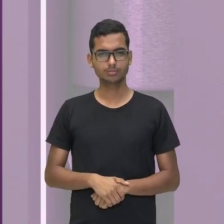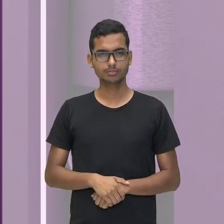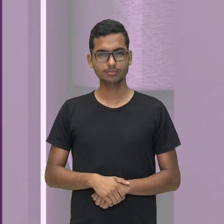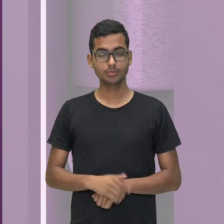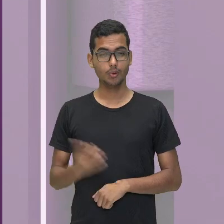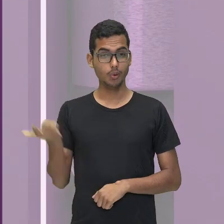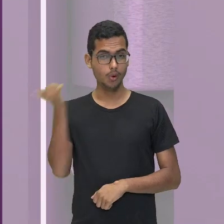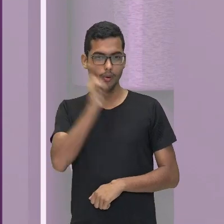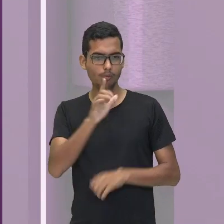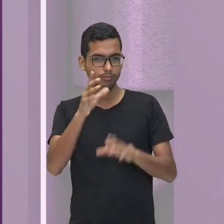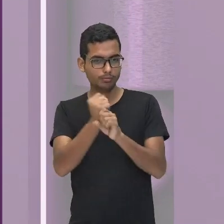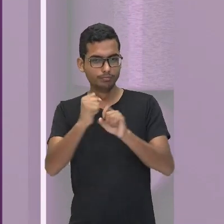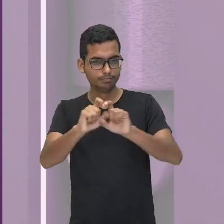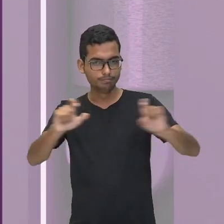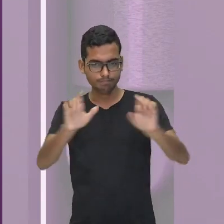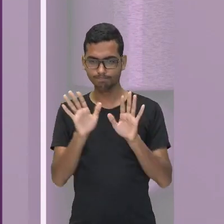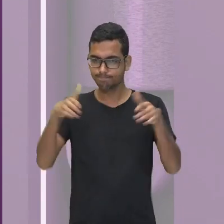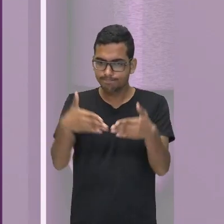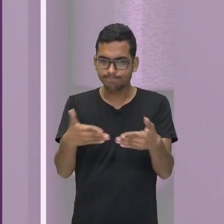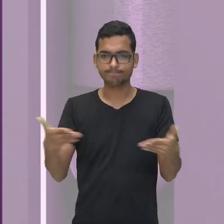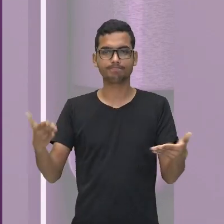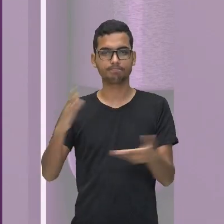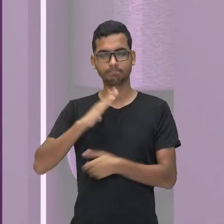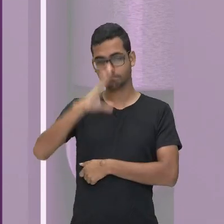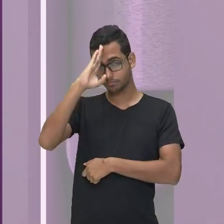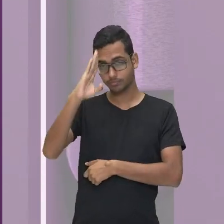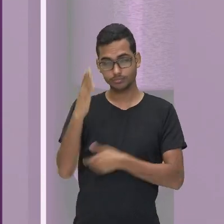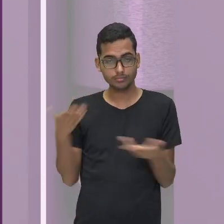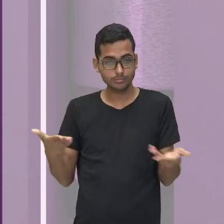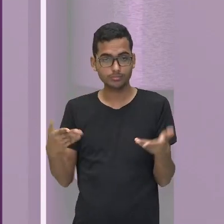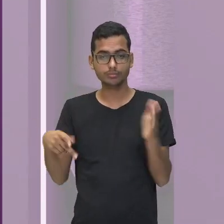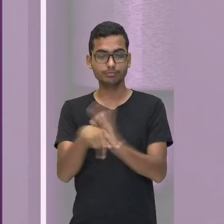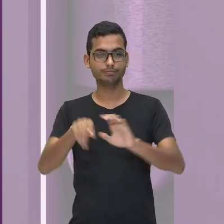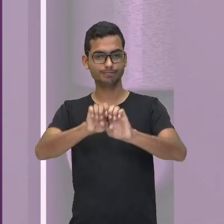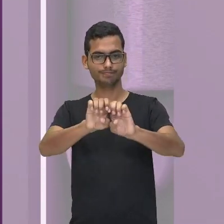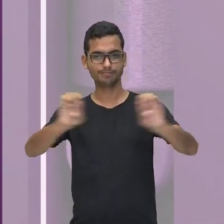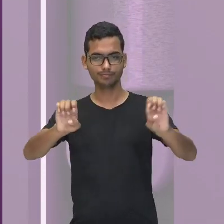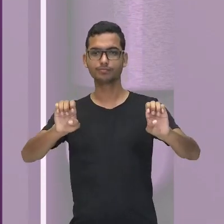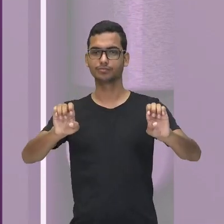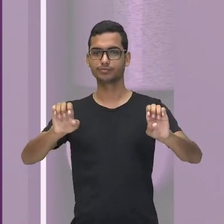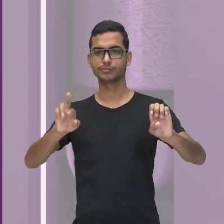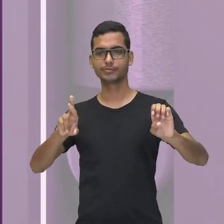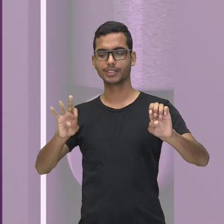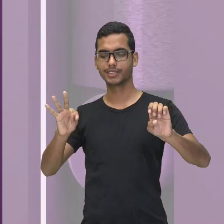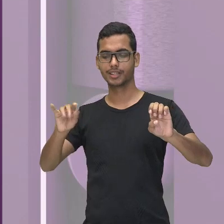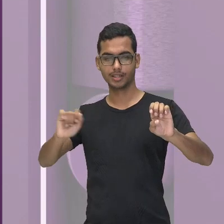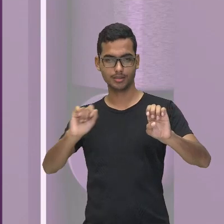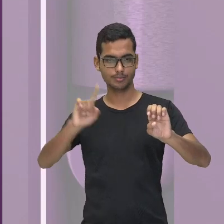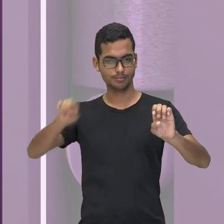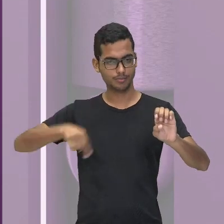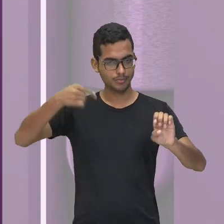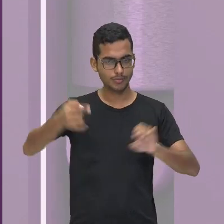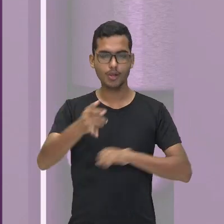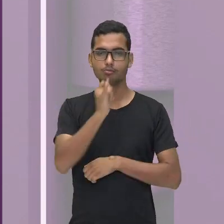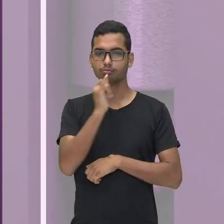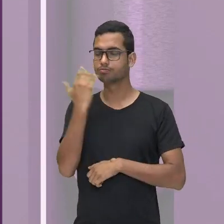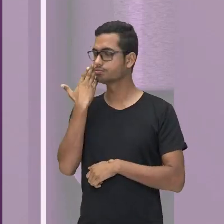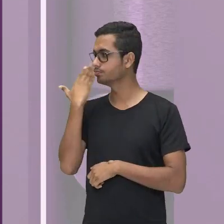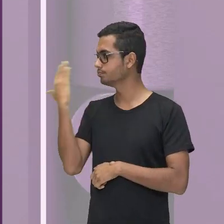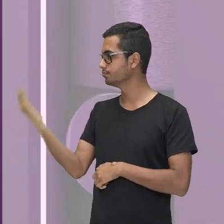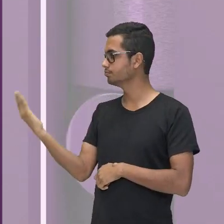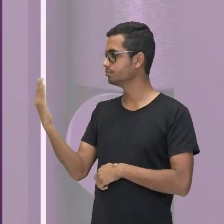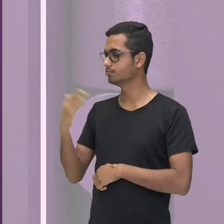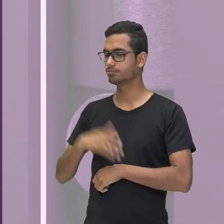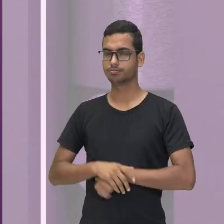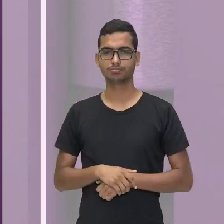gente vai nos concentrar aqui também em cima das equações da reta, inclusive é o nosso próximo exemplo, acompanha aí comigo.